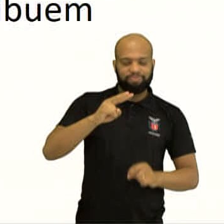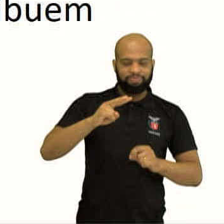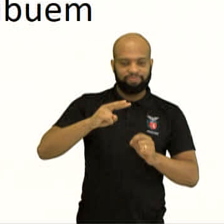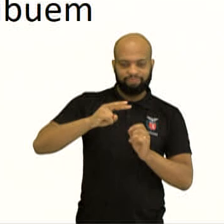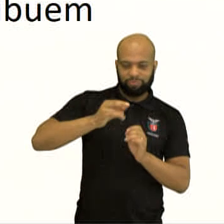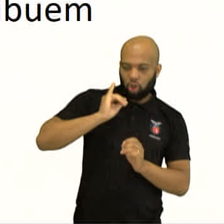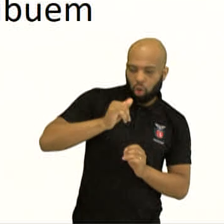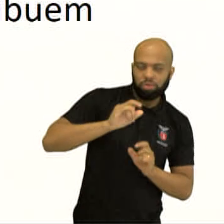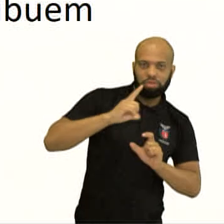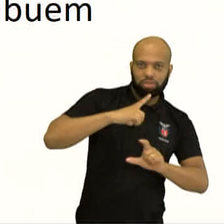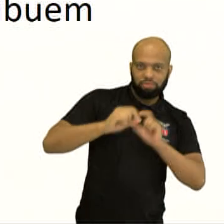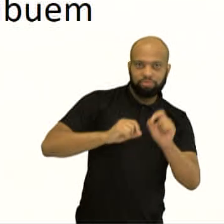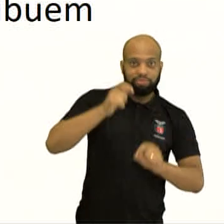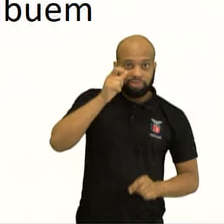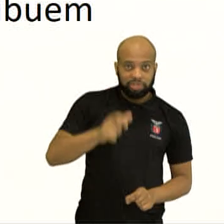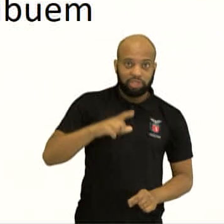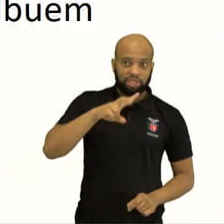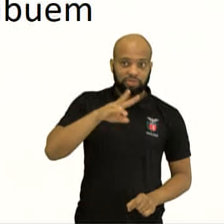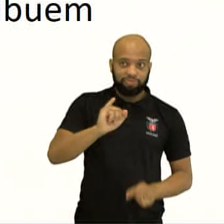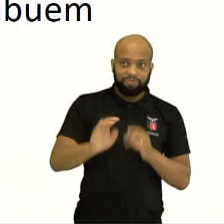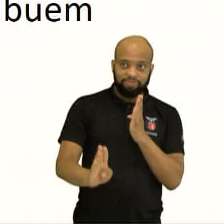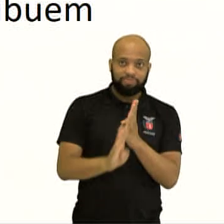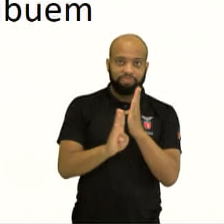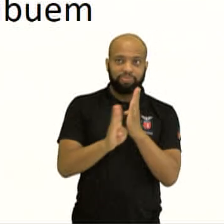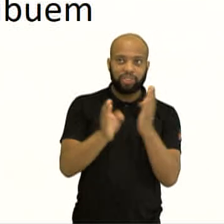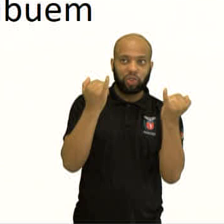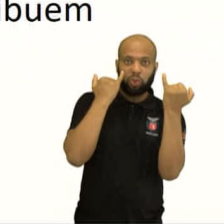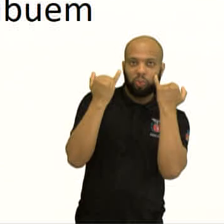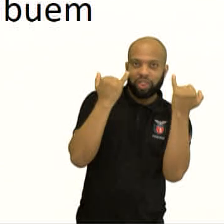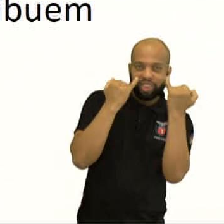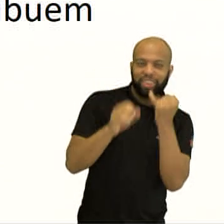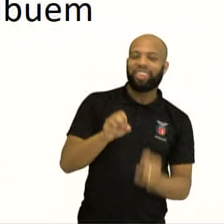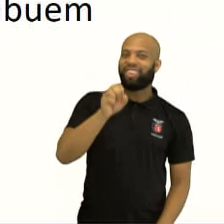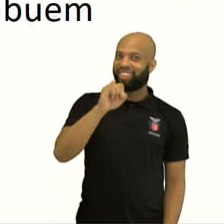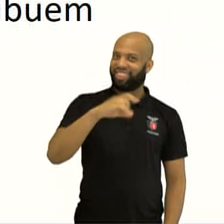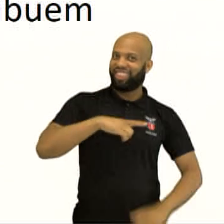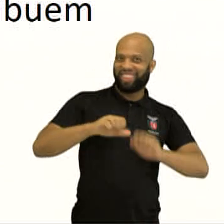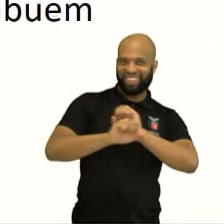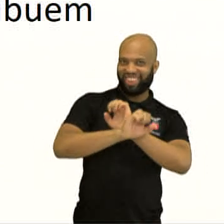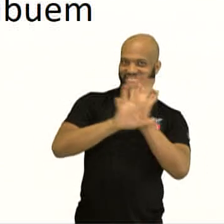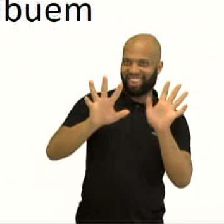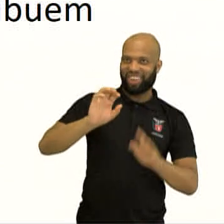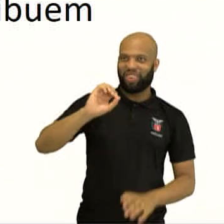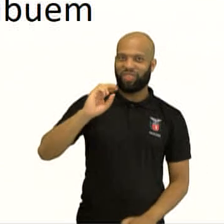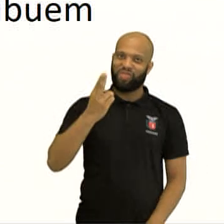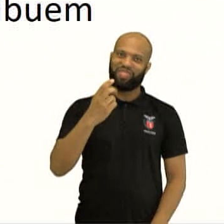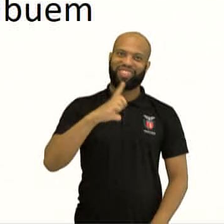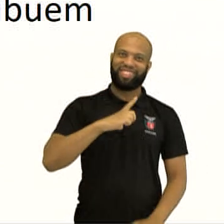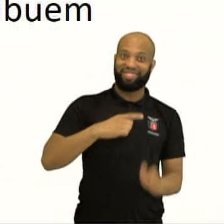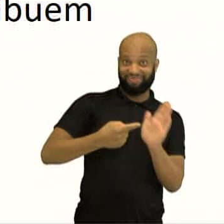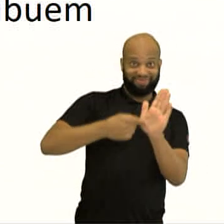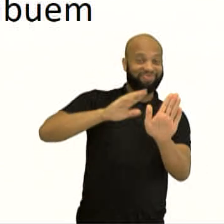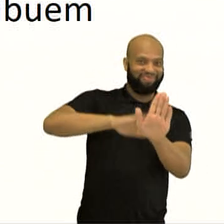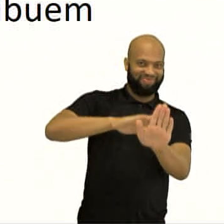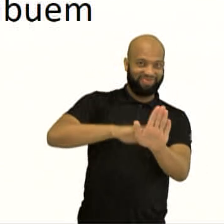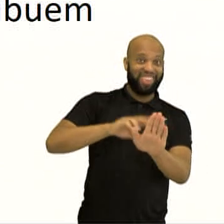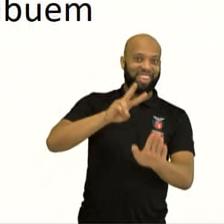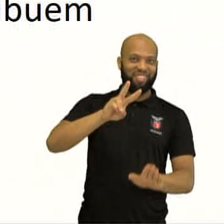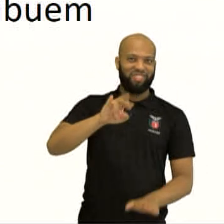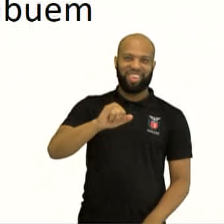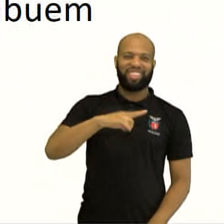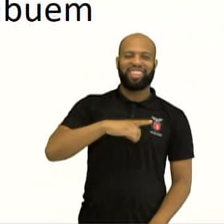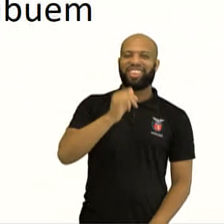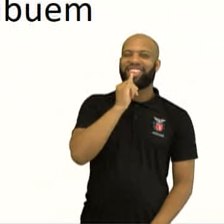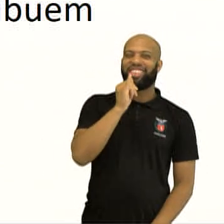e vamos identificar as informações, se elas estão explícitas, vamos inferir sobre